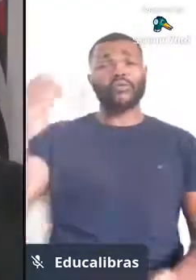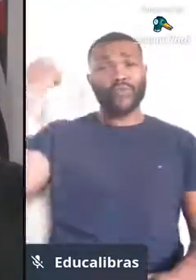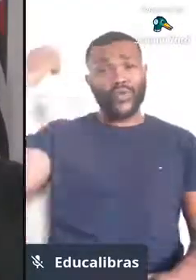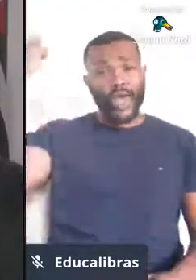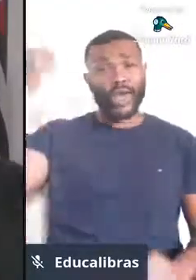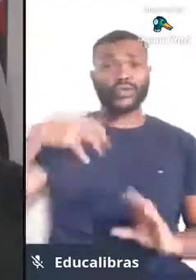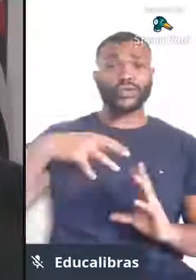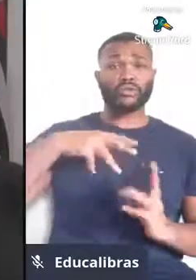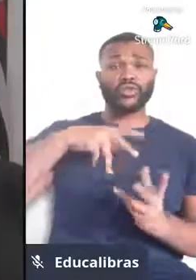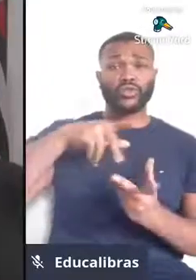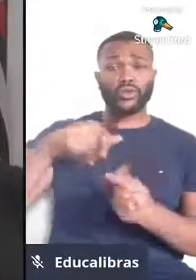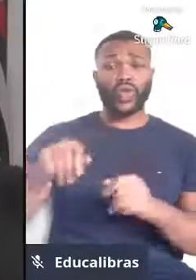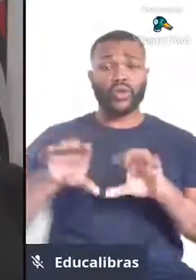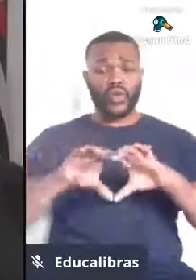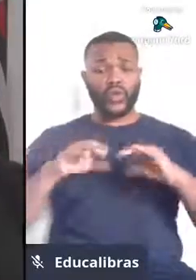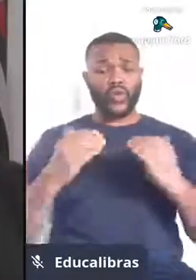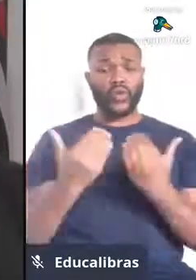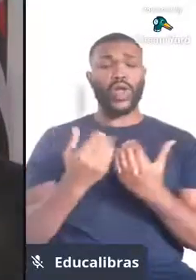num congresso ou numa palestra.